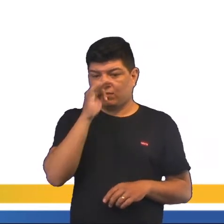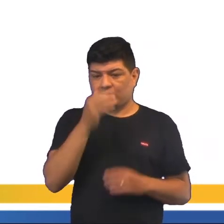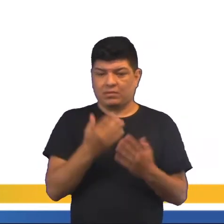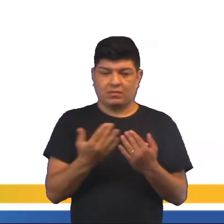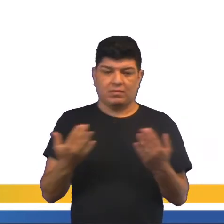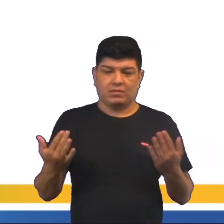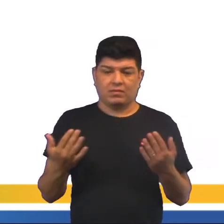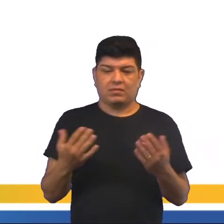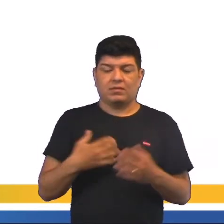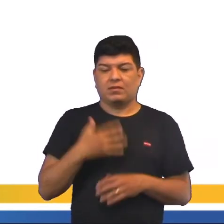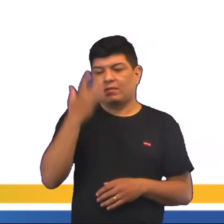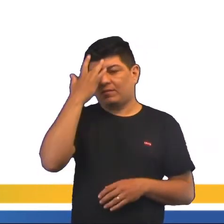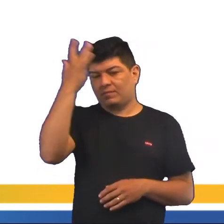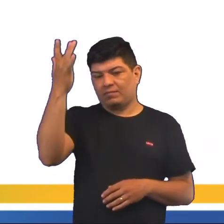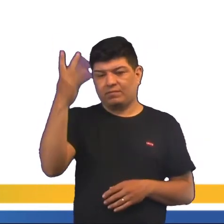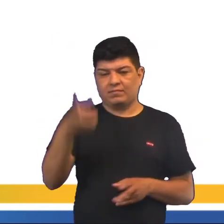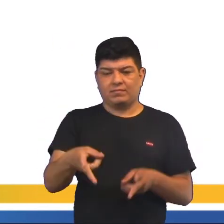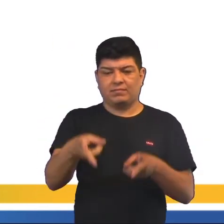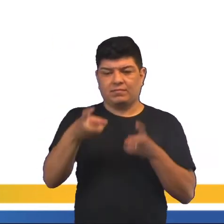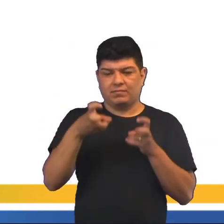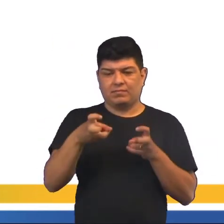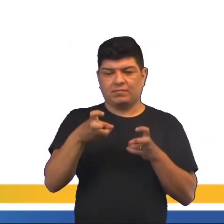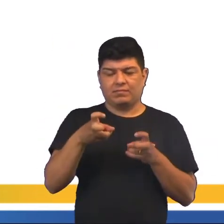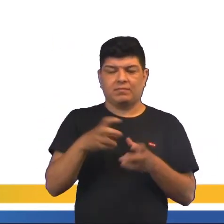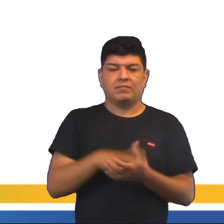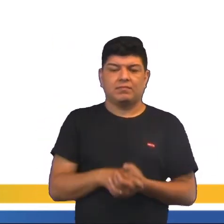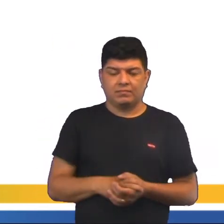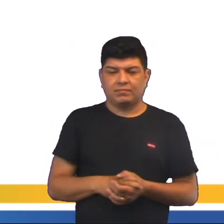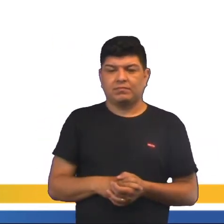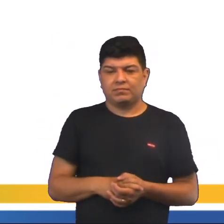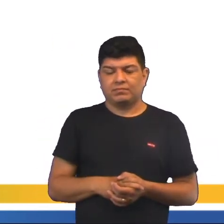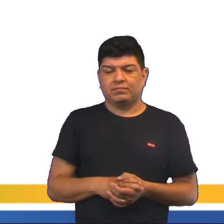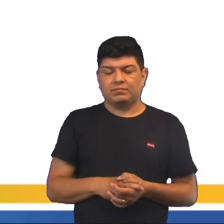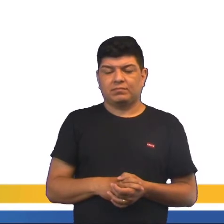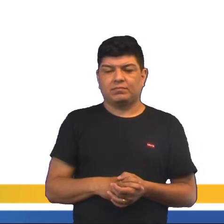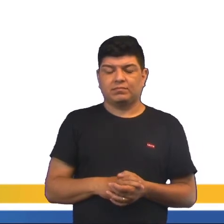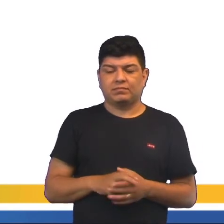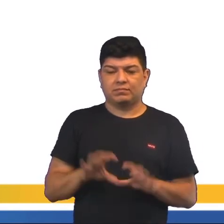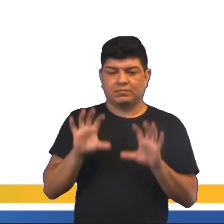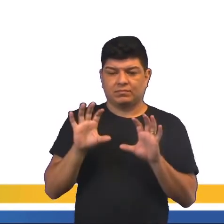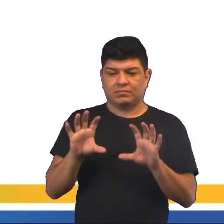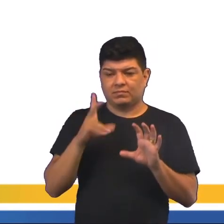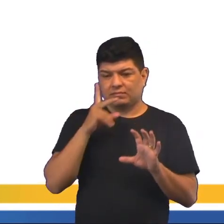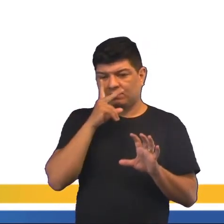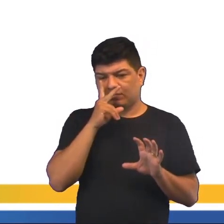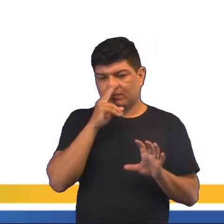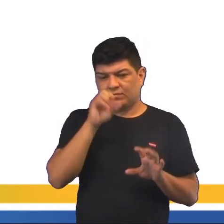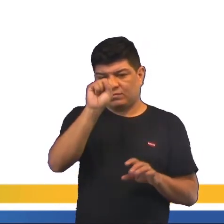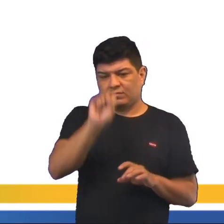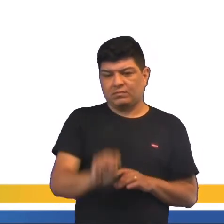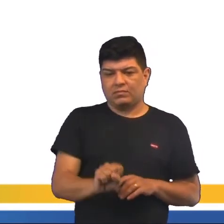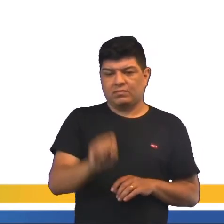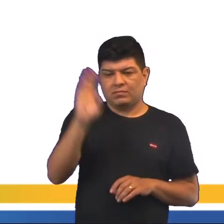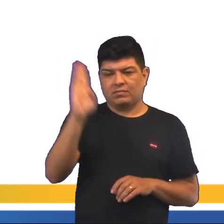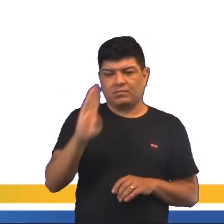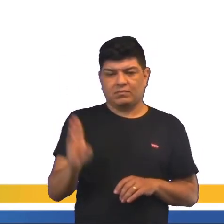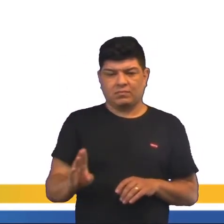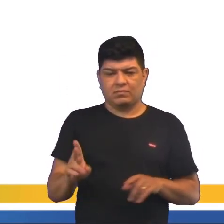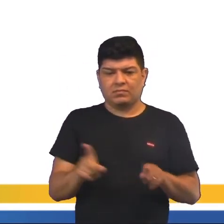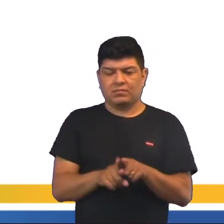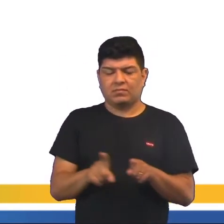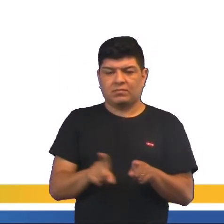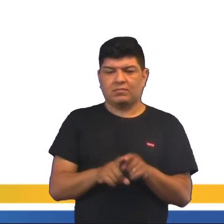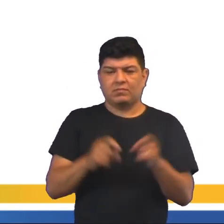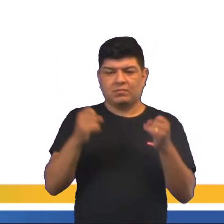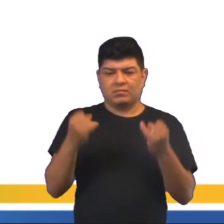vegetação que é fácil da gente identificar, esse domínio morfoclimático que fica na localização aí no sul do Brasil, assim como